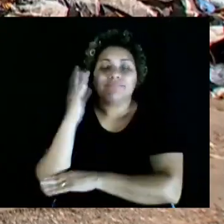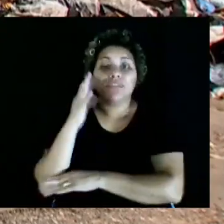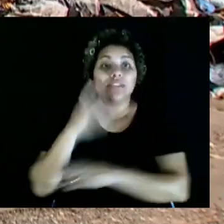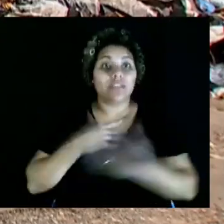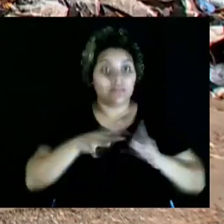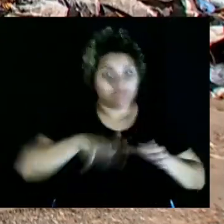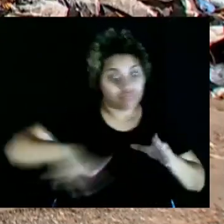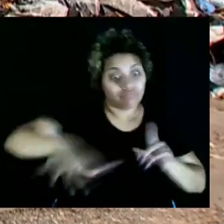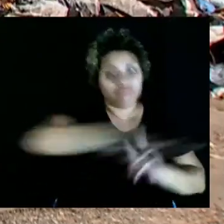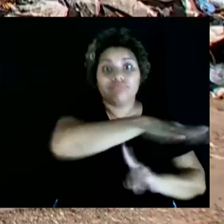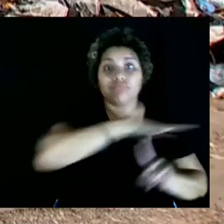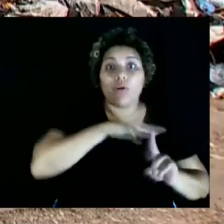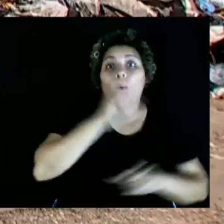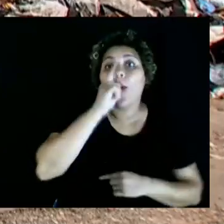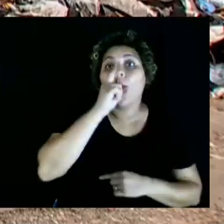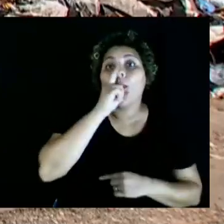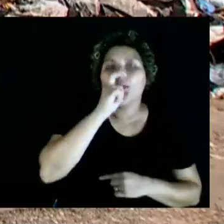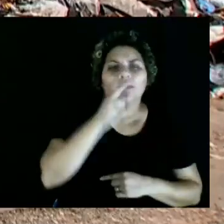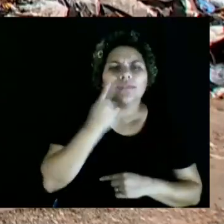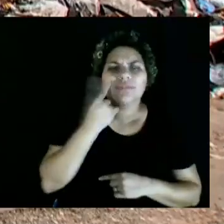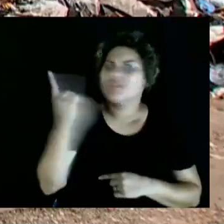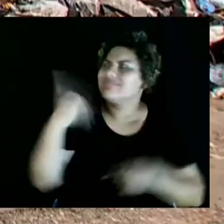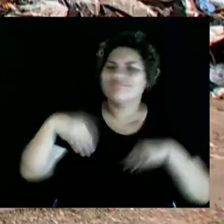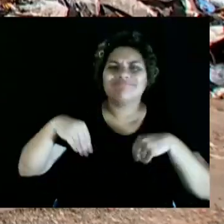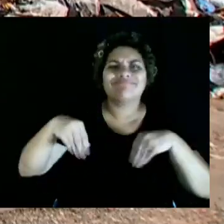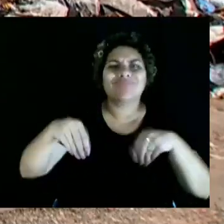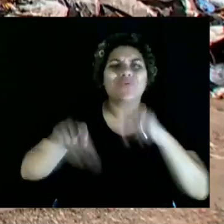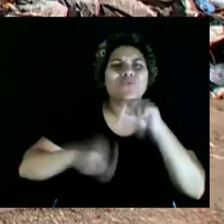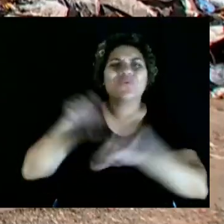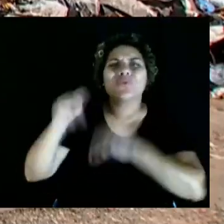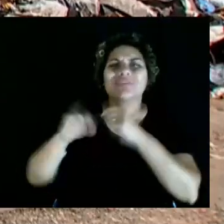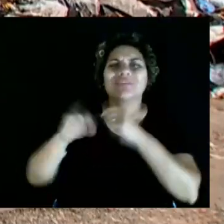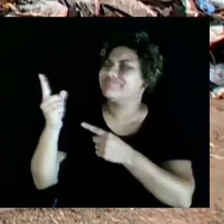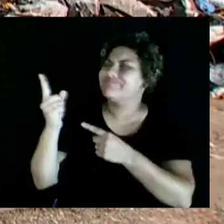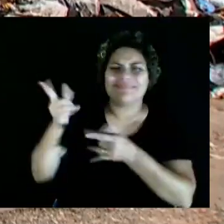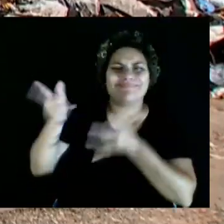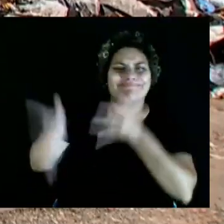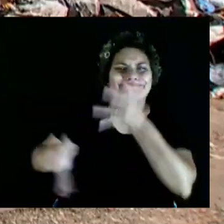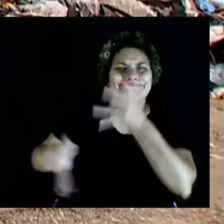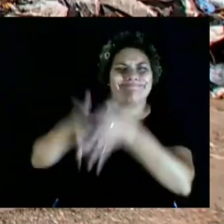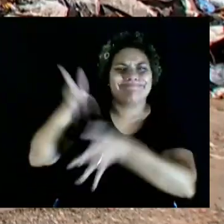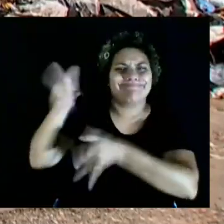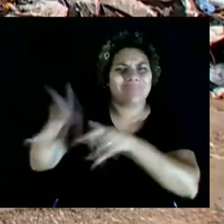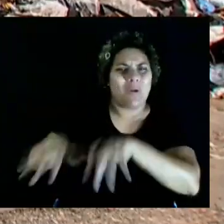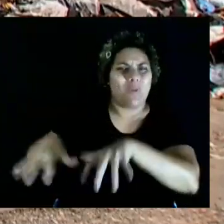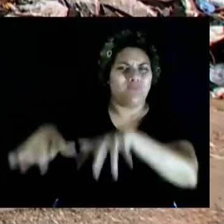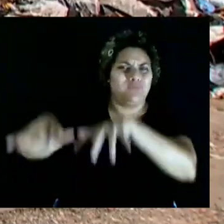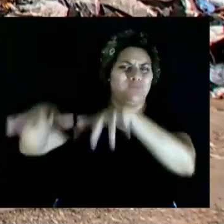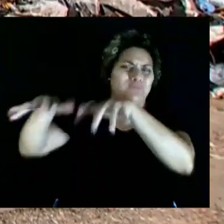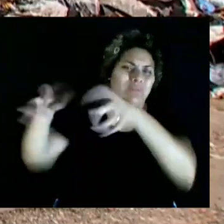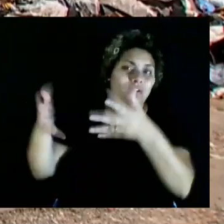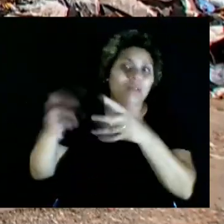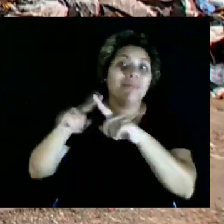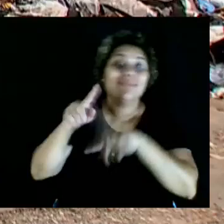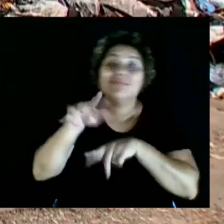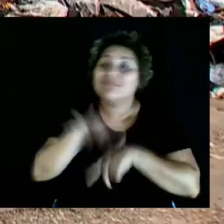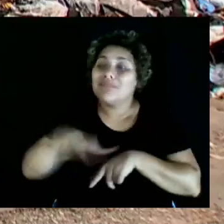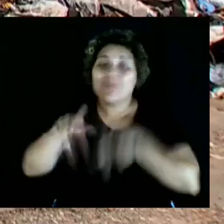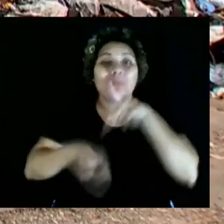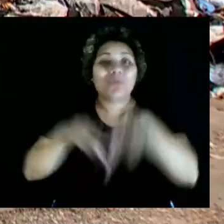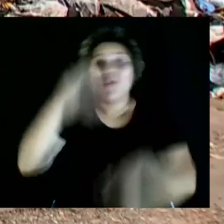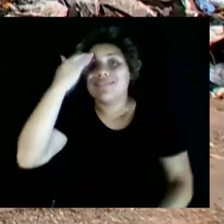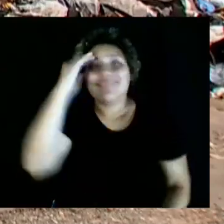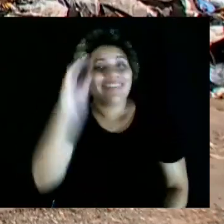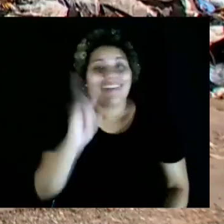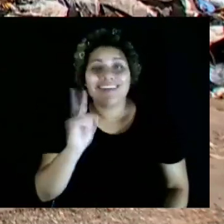encontrar alguns terrenos assim, olha, cheios de entulhos. O que a população não entende é que, além de prejudicar o